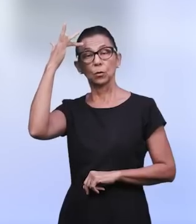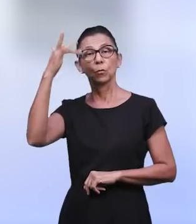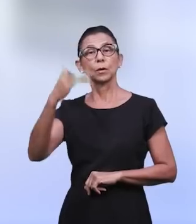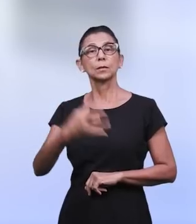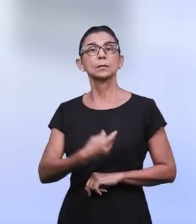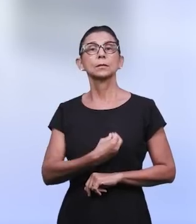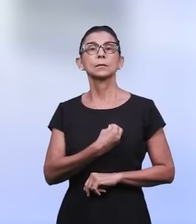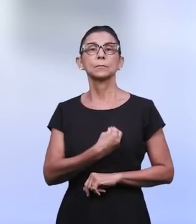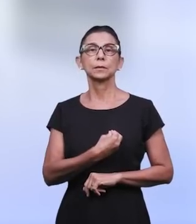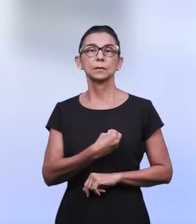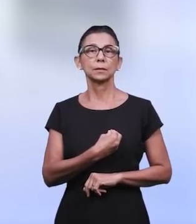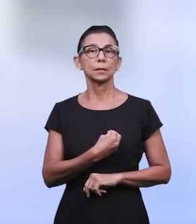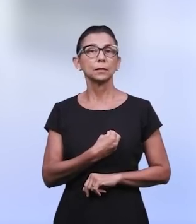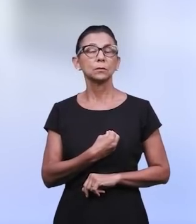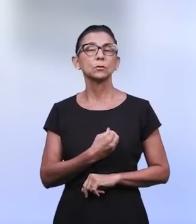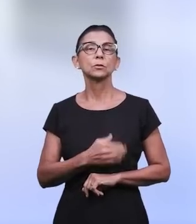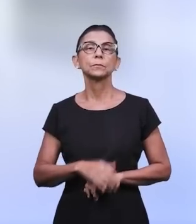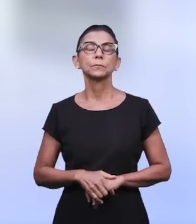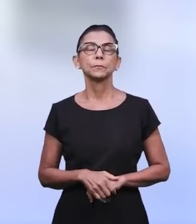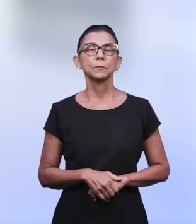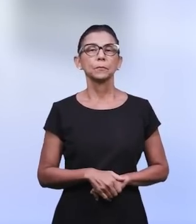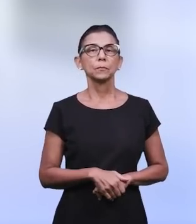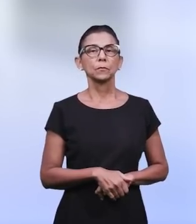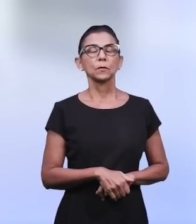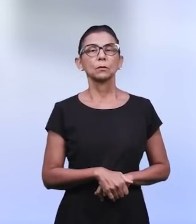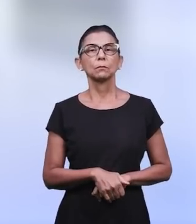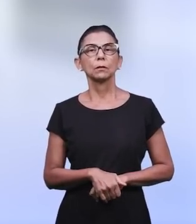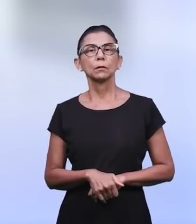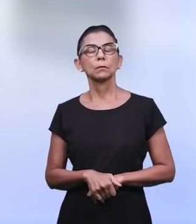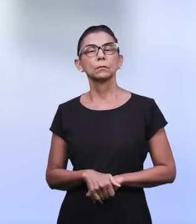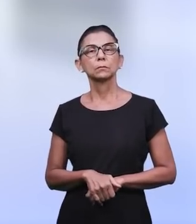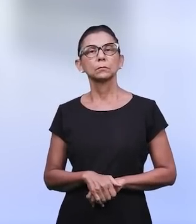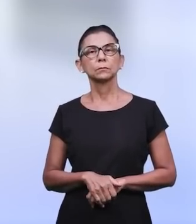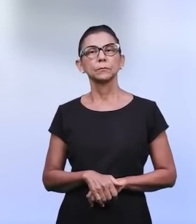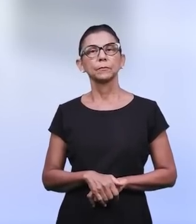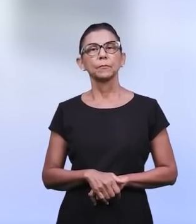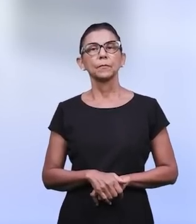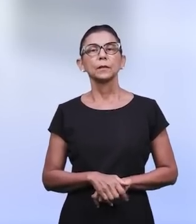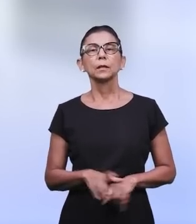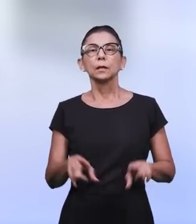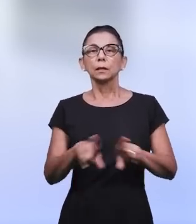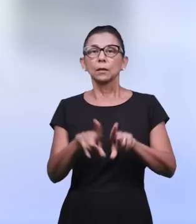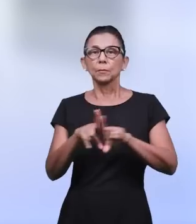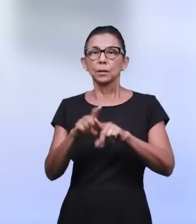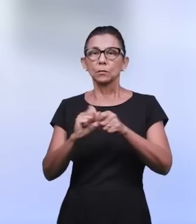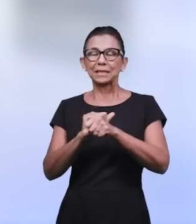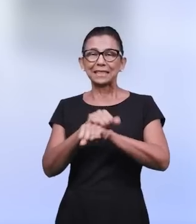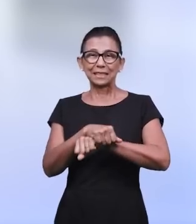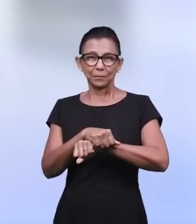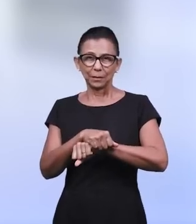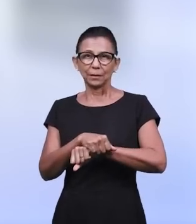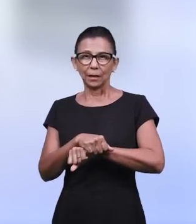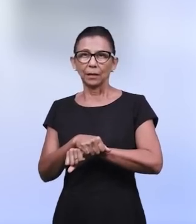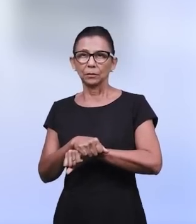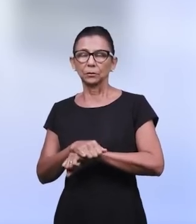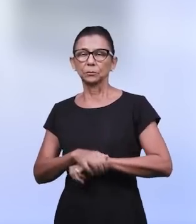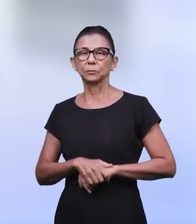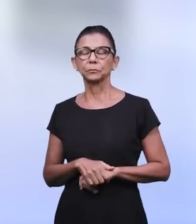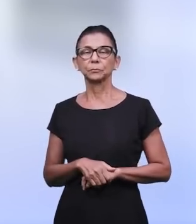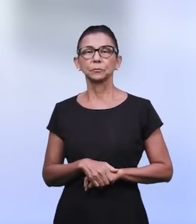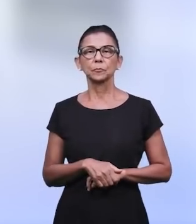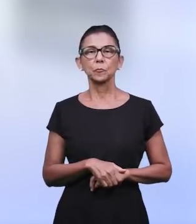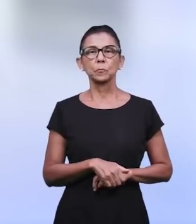vidas, sendo 32 visitantes. A área de Porto Velho esteve reunida em um mini seminário para onde foi